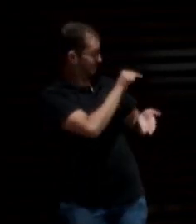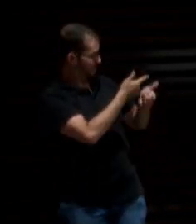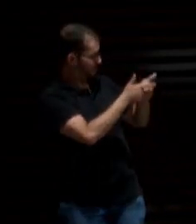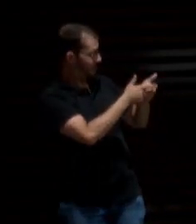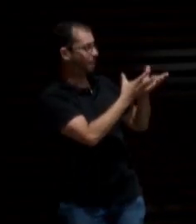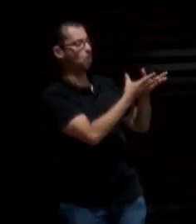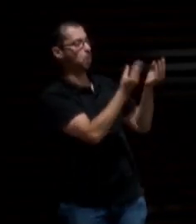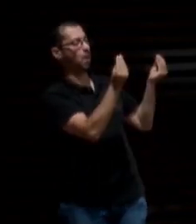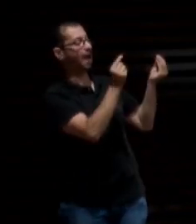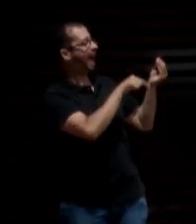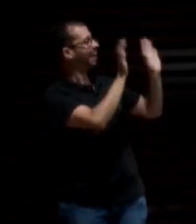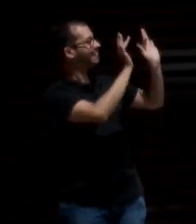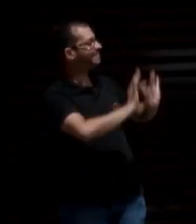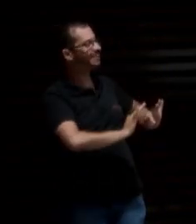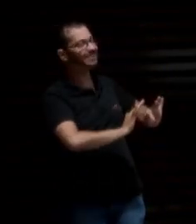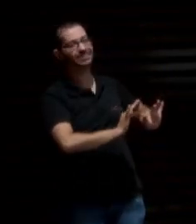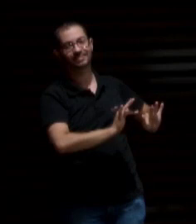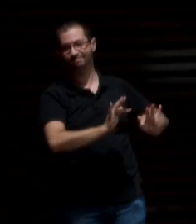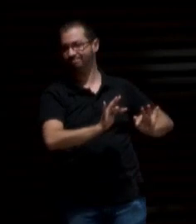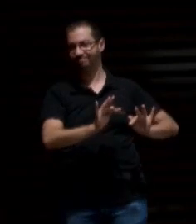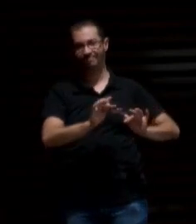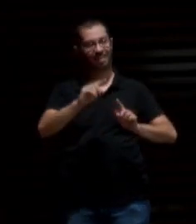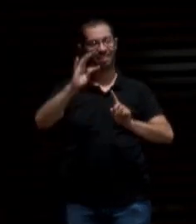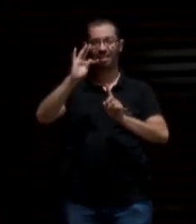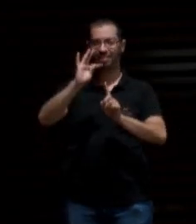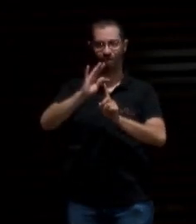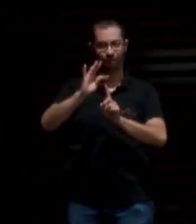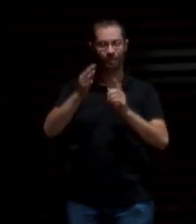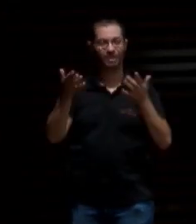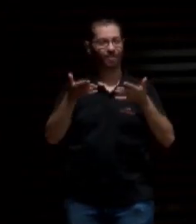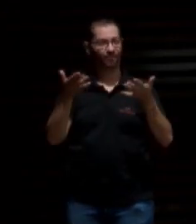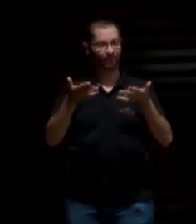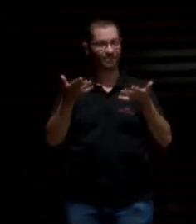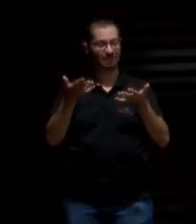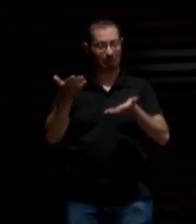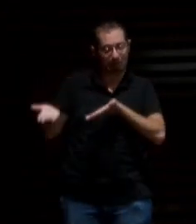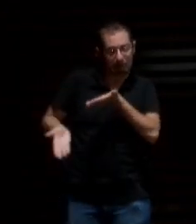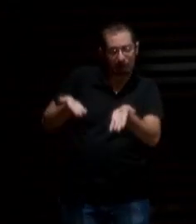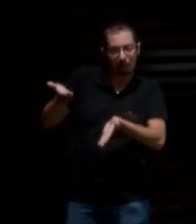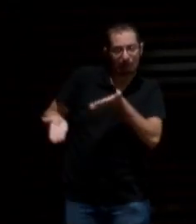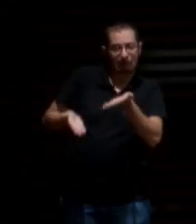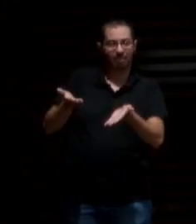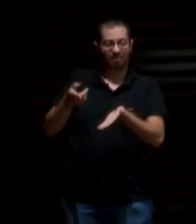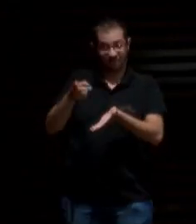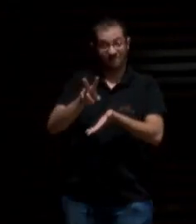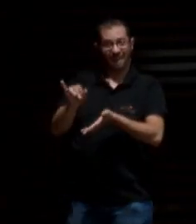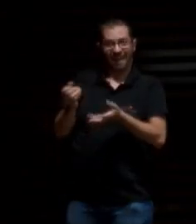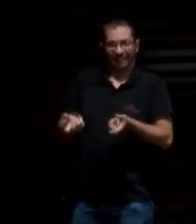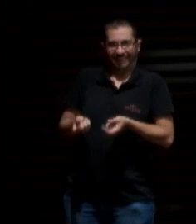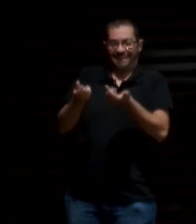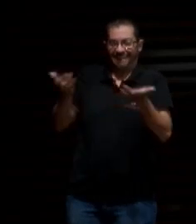fazer feliz. Essa é a teologia de hoje, o coach, ou a teologia da prosperidade.